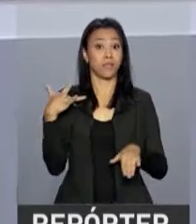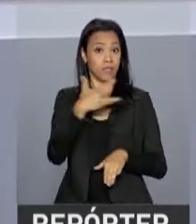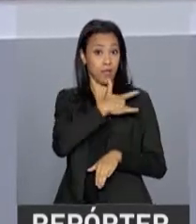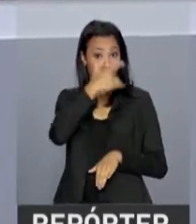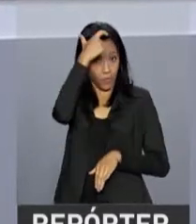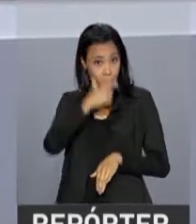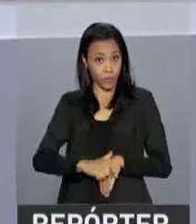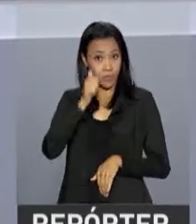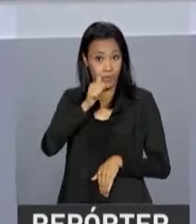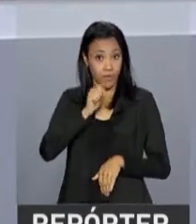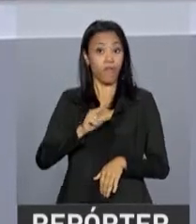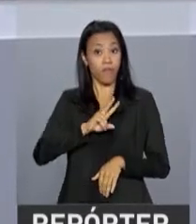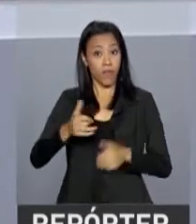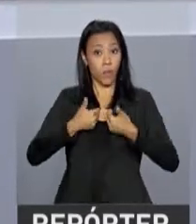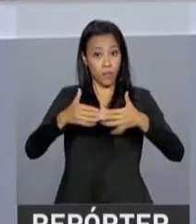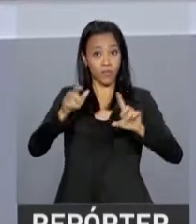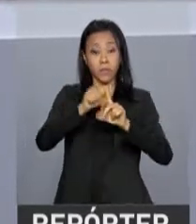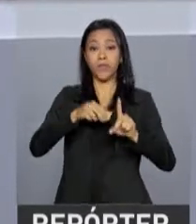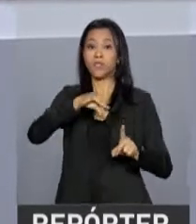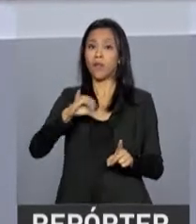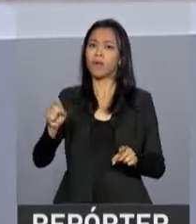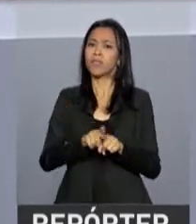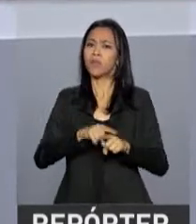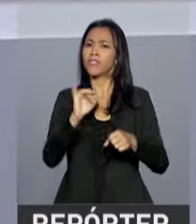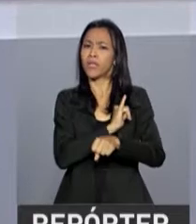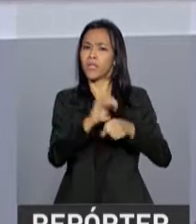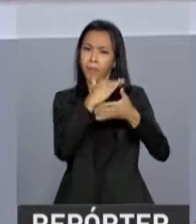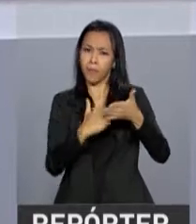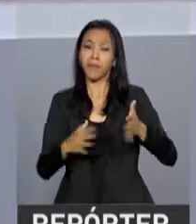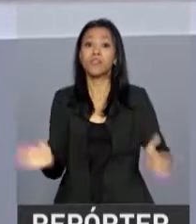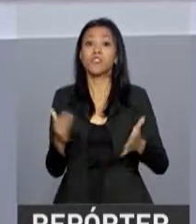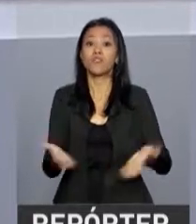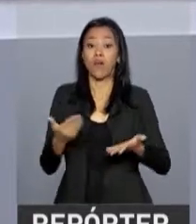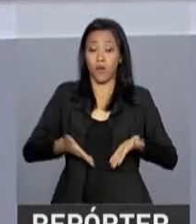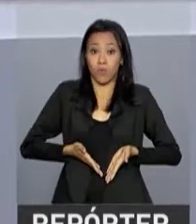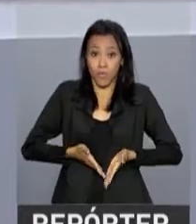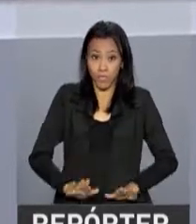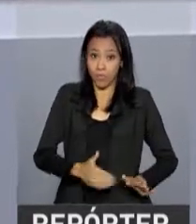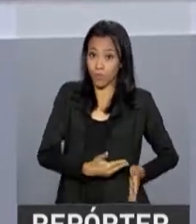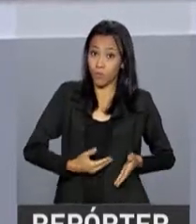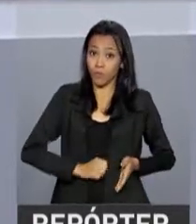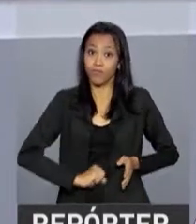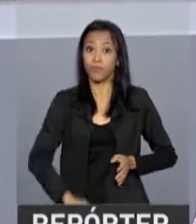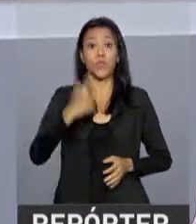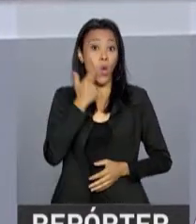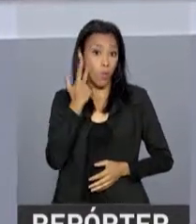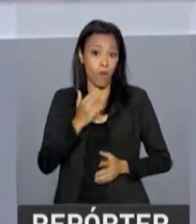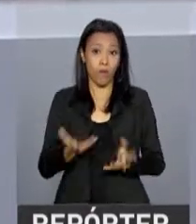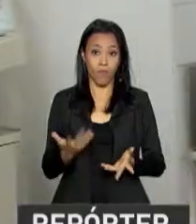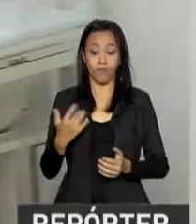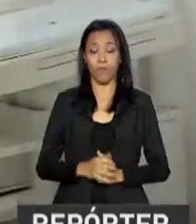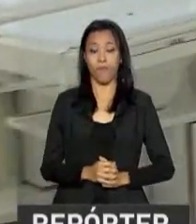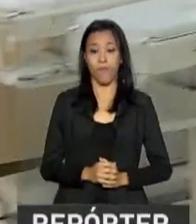acontecer em maio também foram anunciadas ações para incentivar o parto normal estratégias para melhorar a saúde da mulher